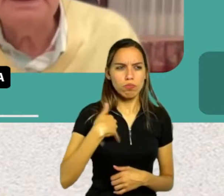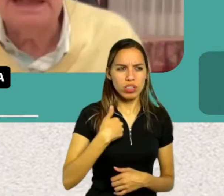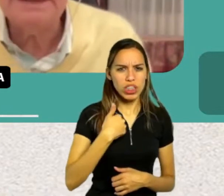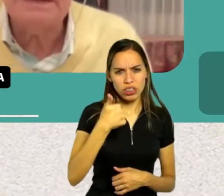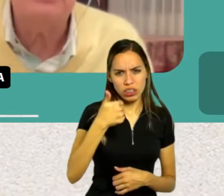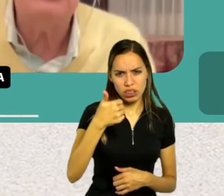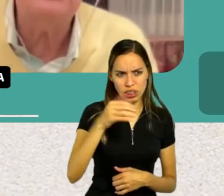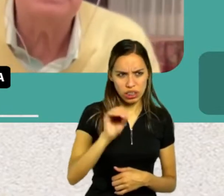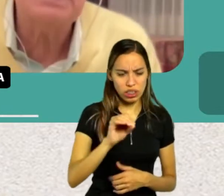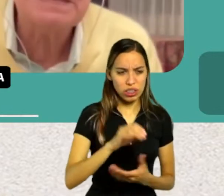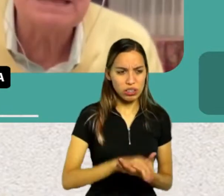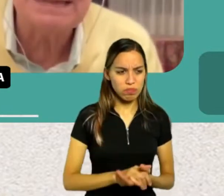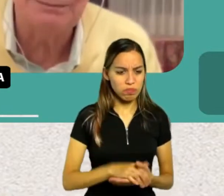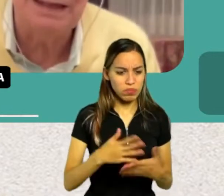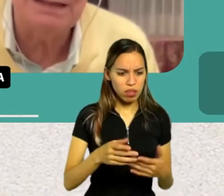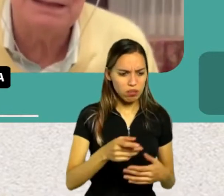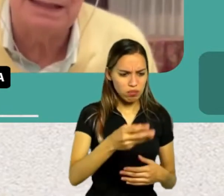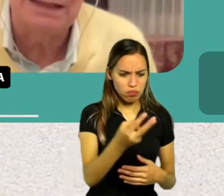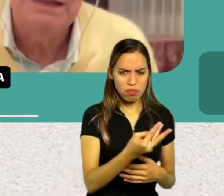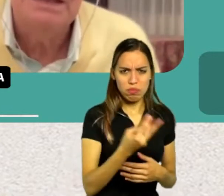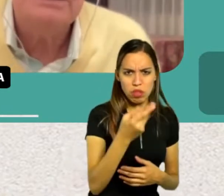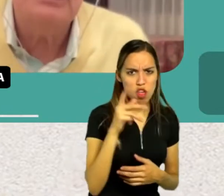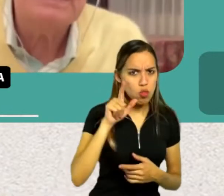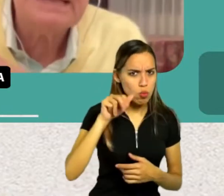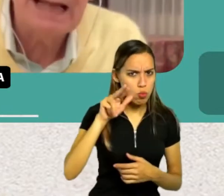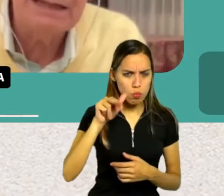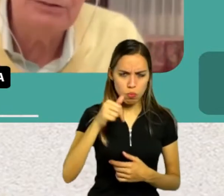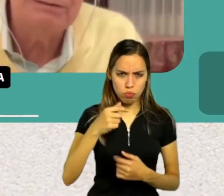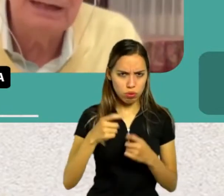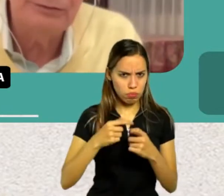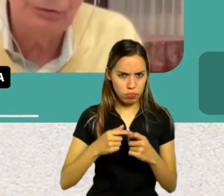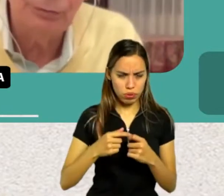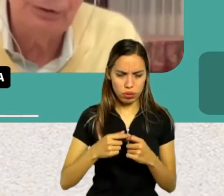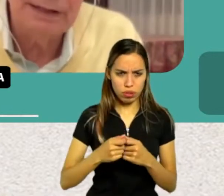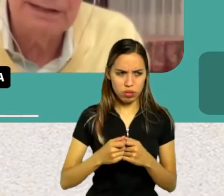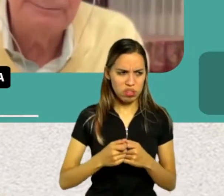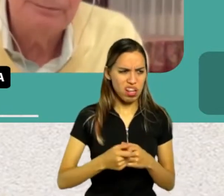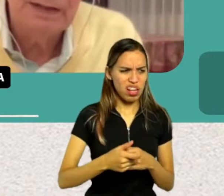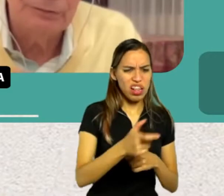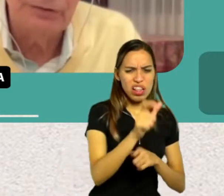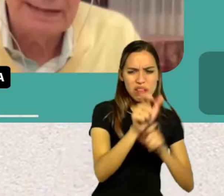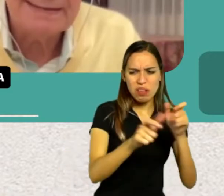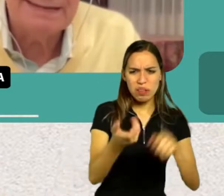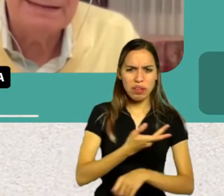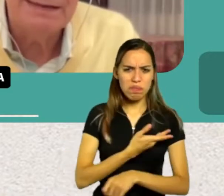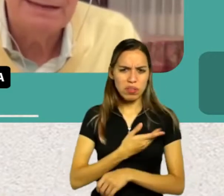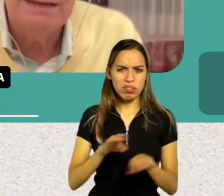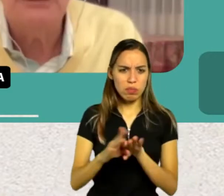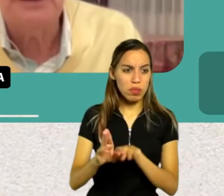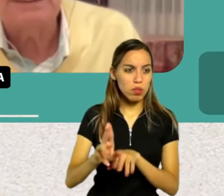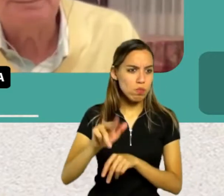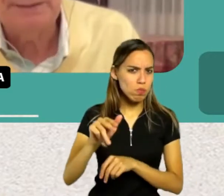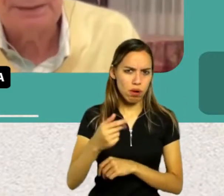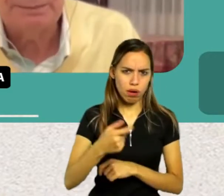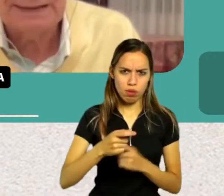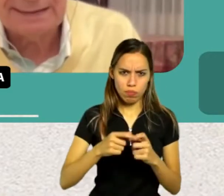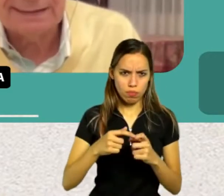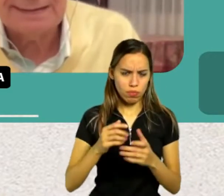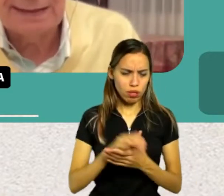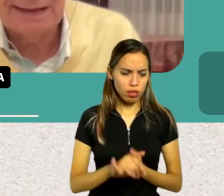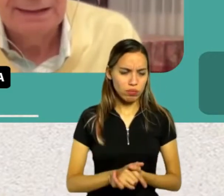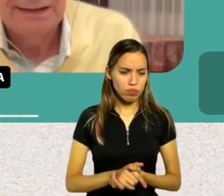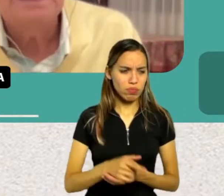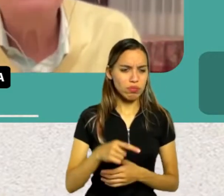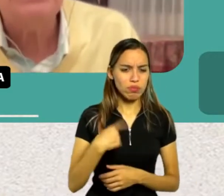ido ao pediatra, quer dizer, nós não dávamos assistência médica. Se você sair do lugar onde eu morei, onde eu nasci, e for a pé para a Praça